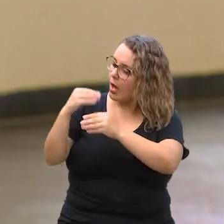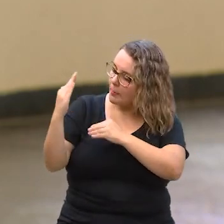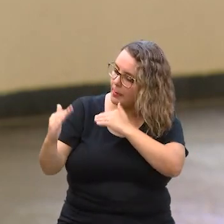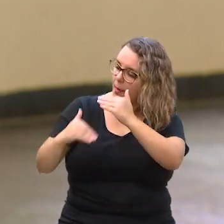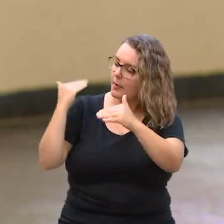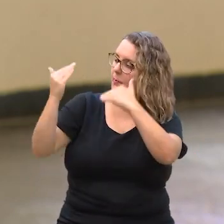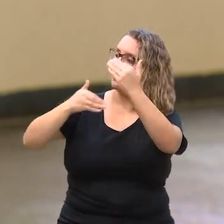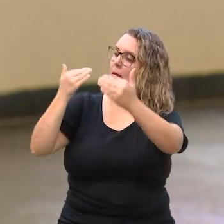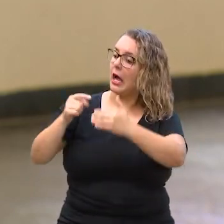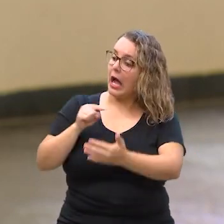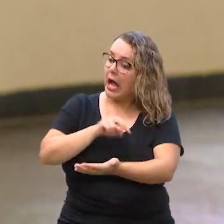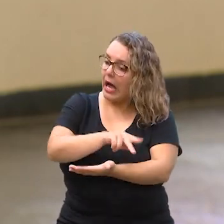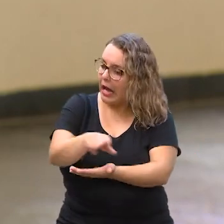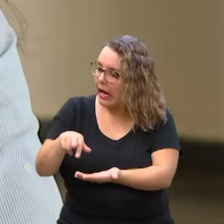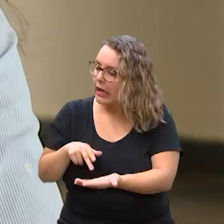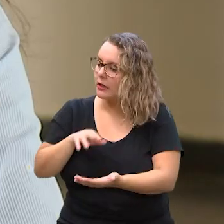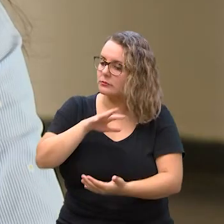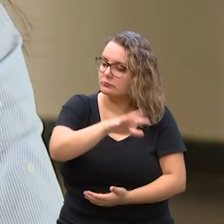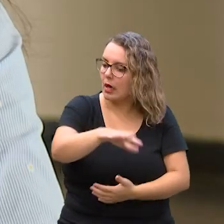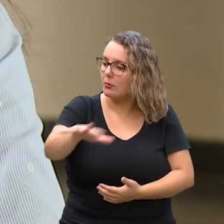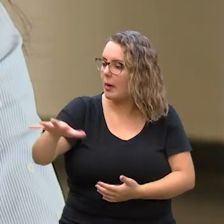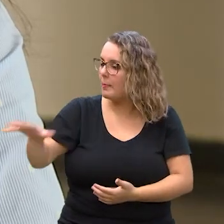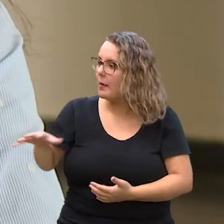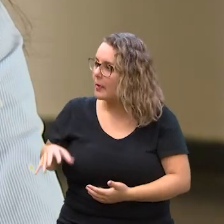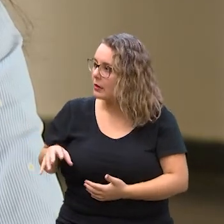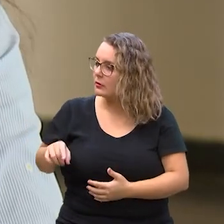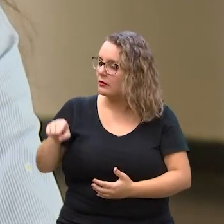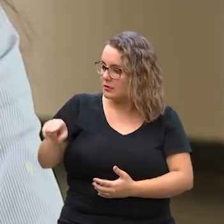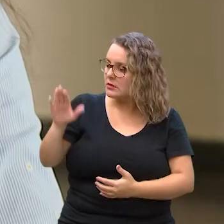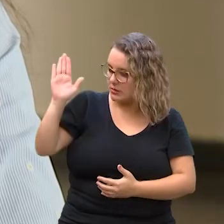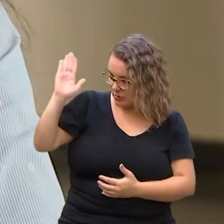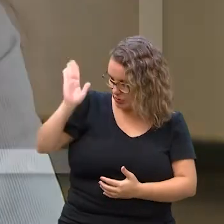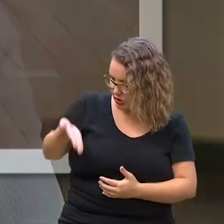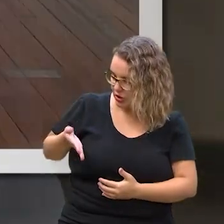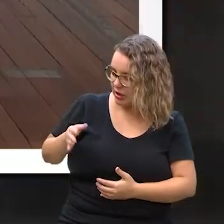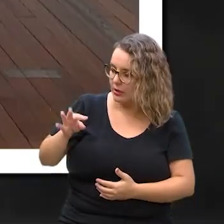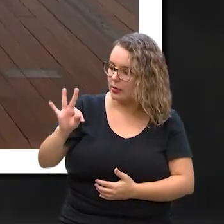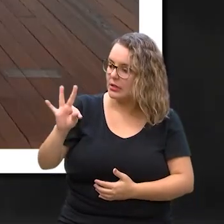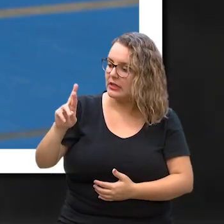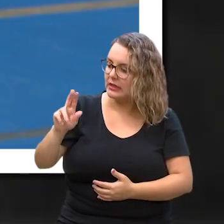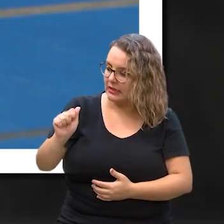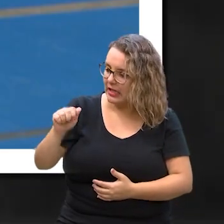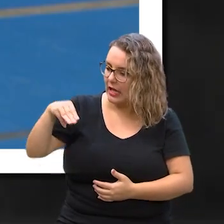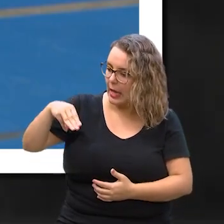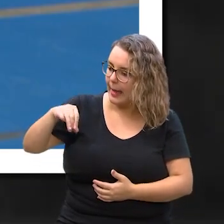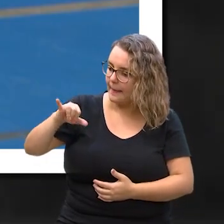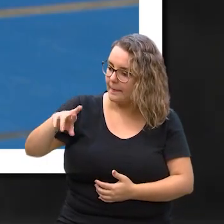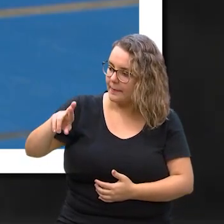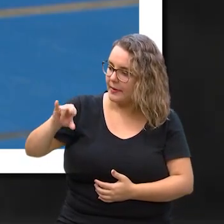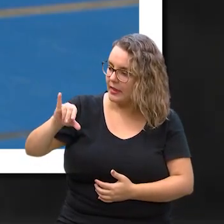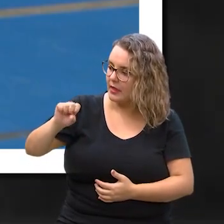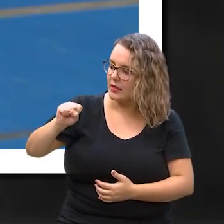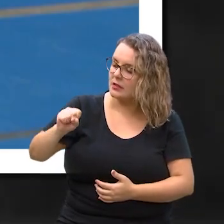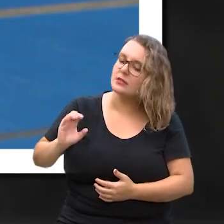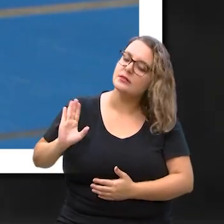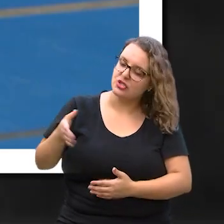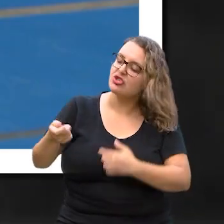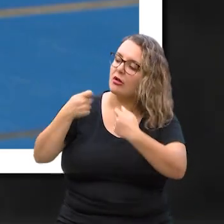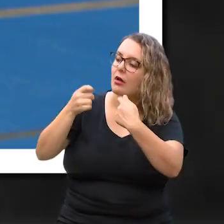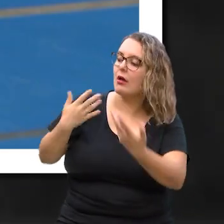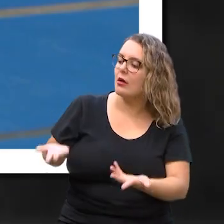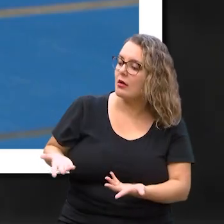agregando a cada modalidade que você passa. Você trabalhou com a Tamires, que já passou aqui pelo programa Mais Esporte, já tive a oportunidade